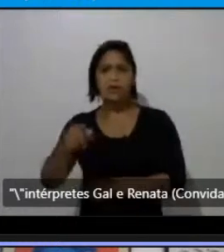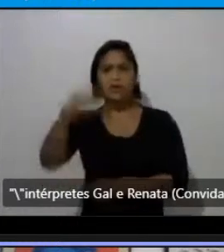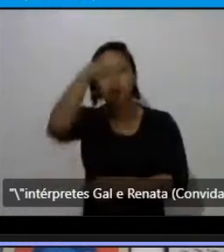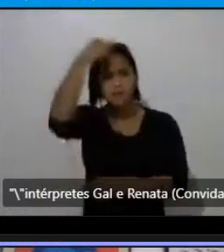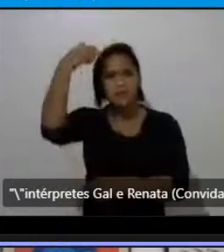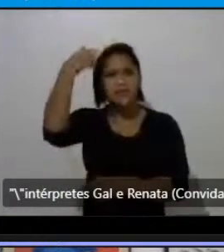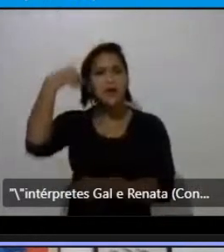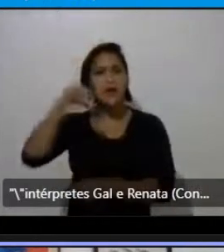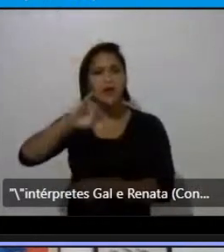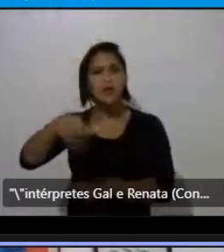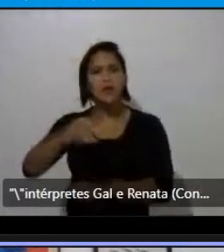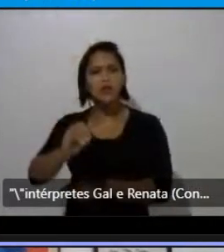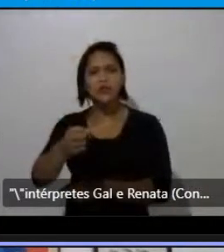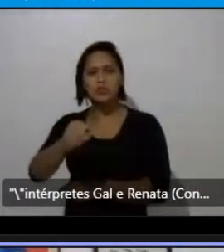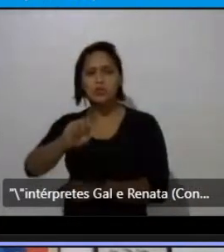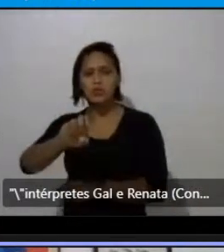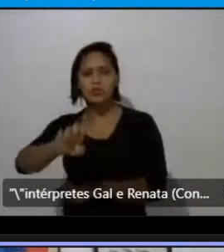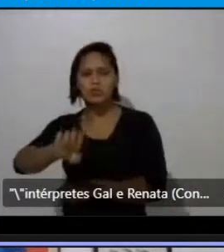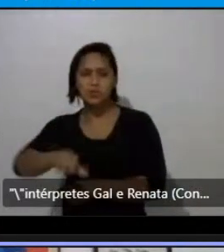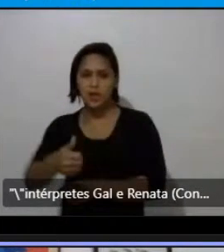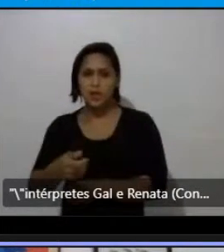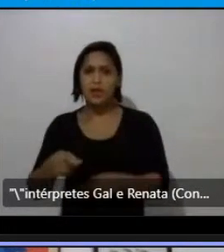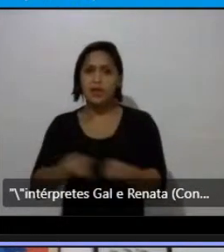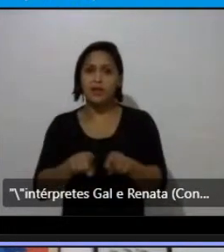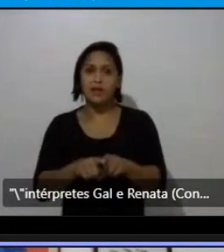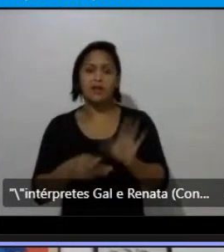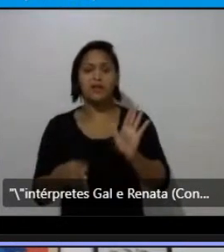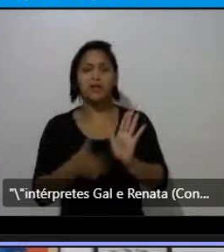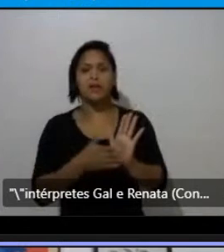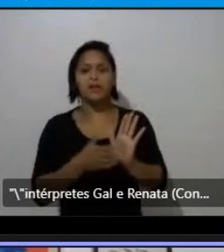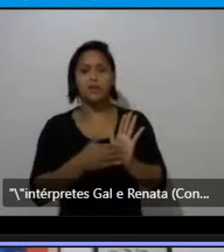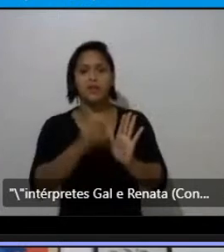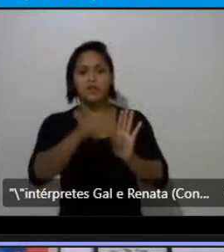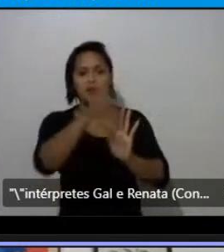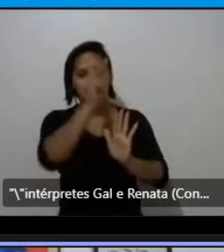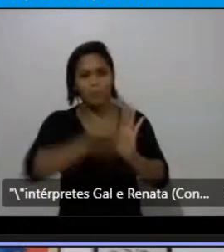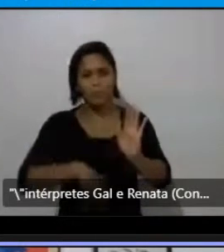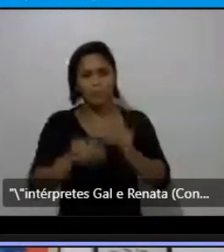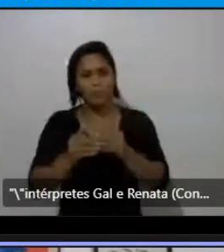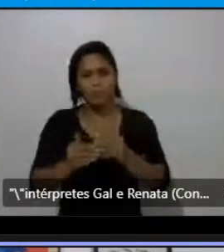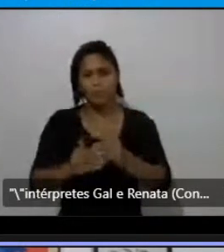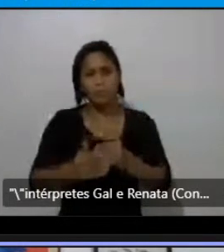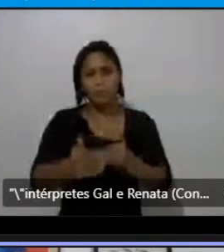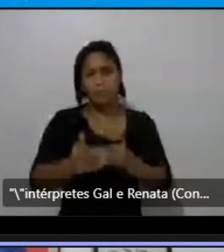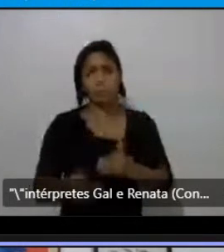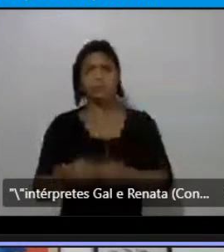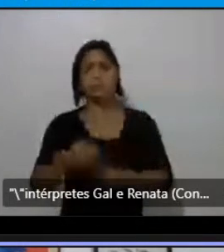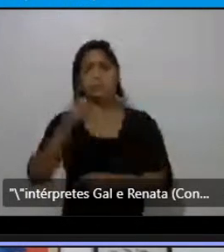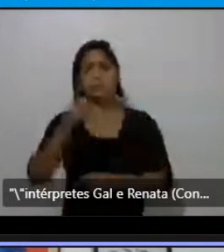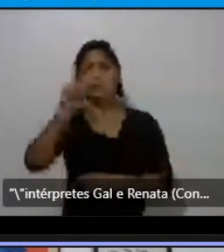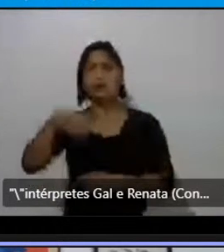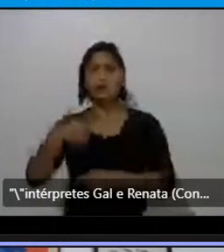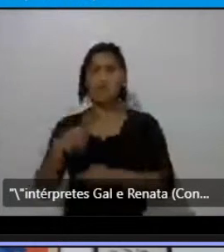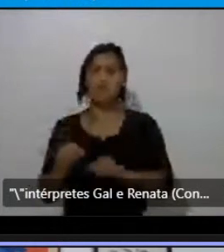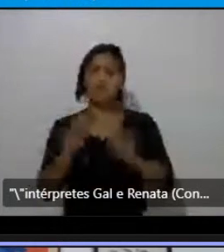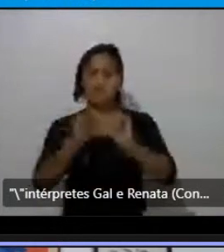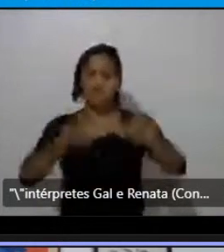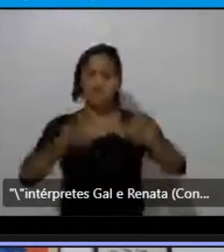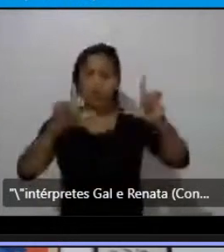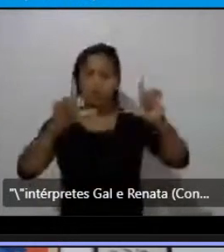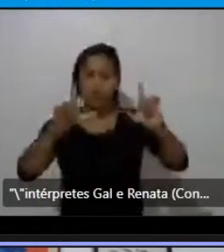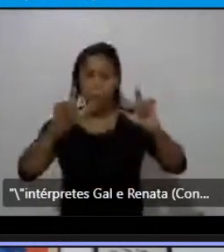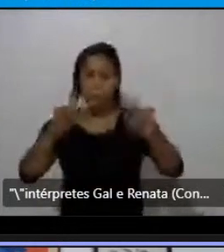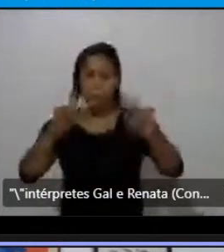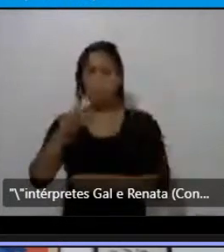e a comunidade do Rio Comprido, no caso aqui do nosso projeto de extensão do Rio Comprido. Aqui, né, um pouco das imagens do